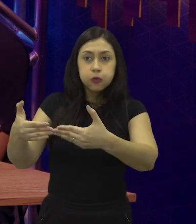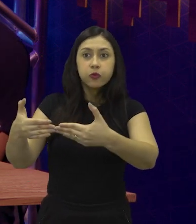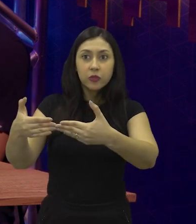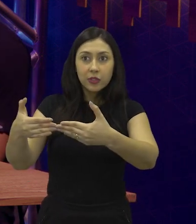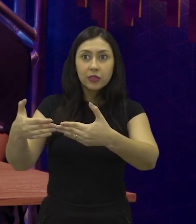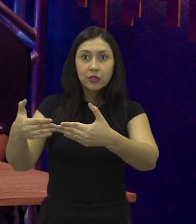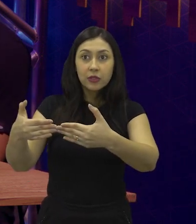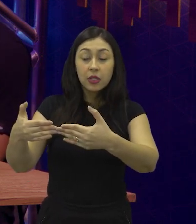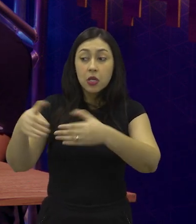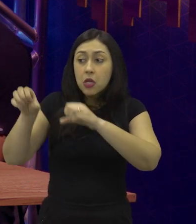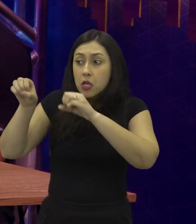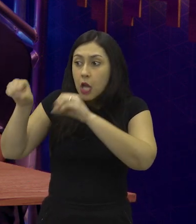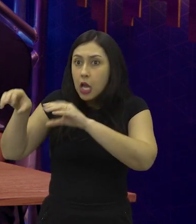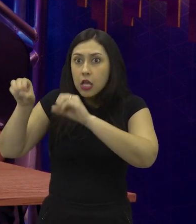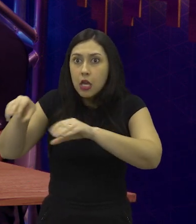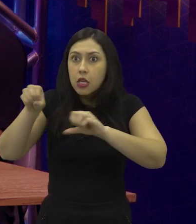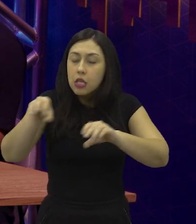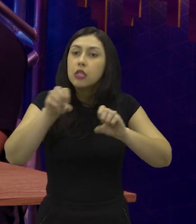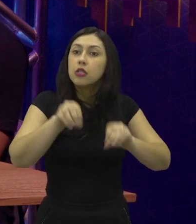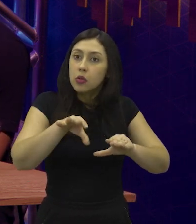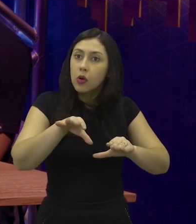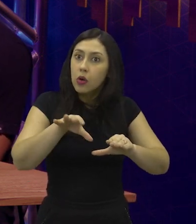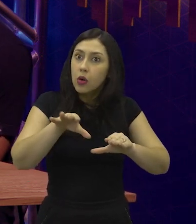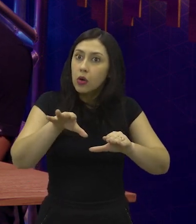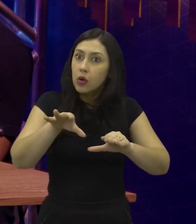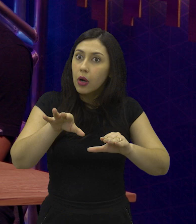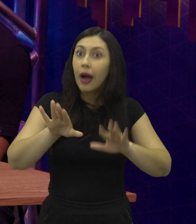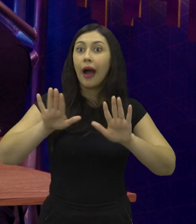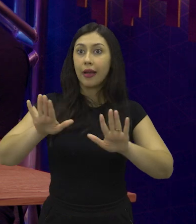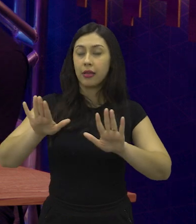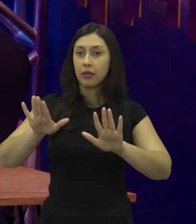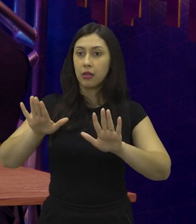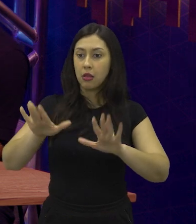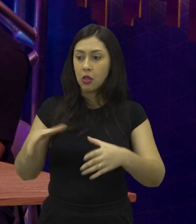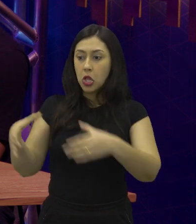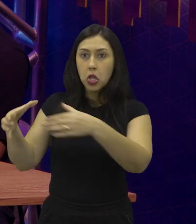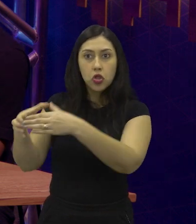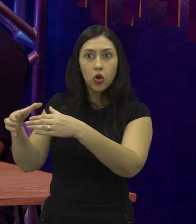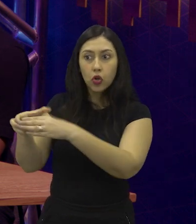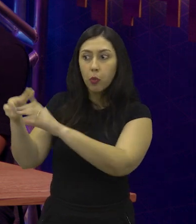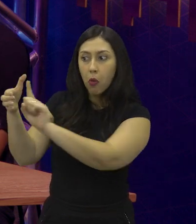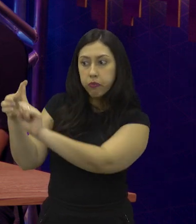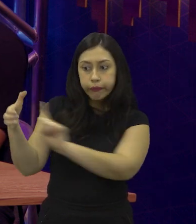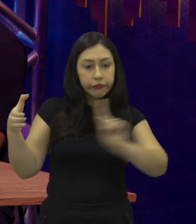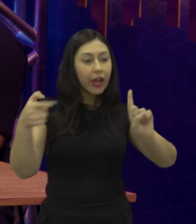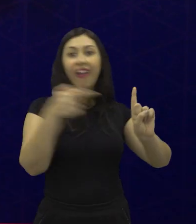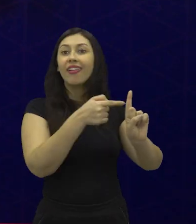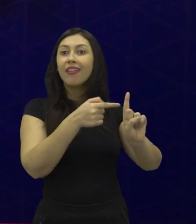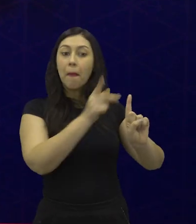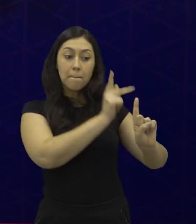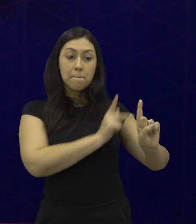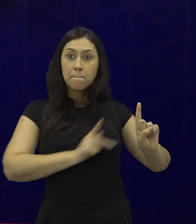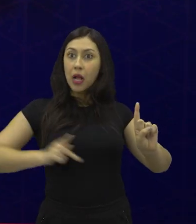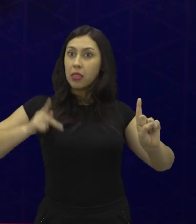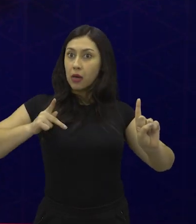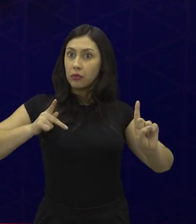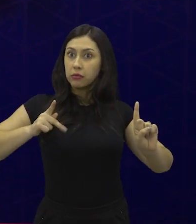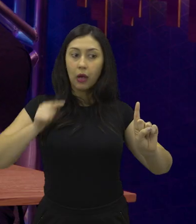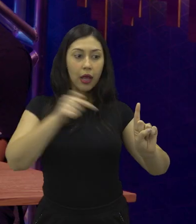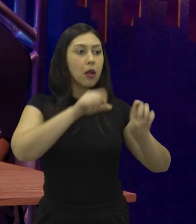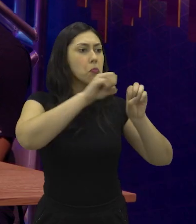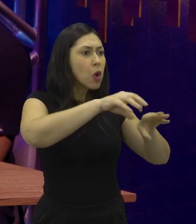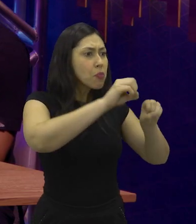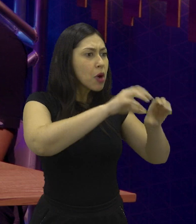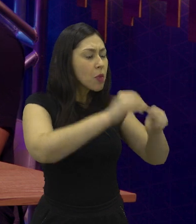e ele ensinou uma galera. Dessa galera, ele era Platão, que ensinou outra